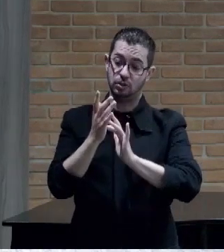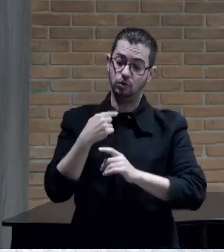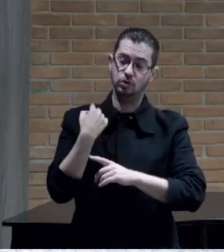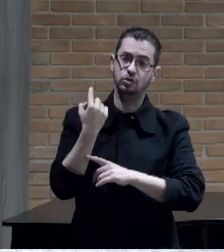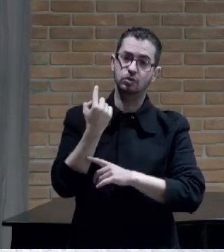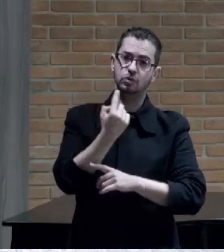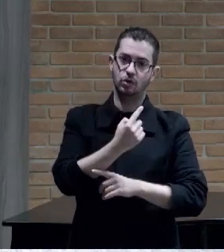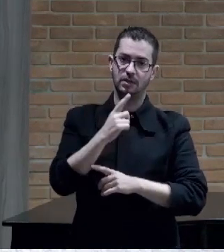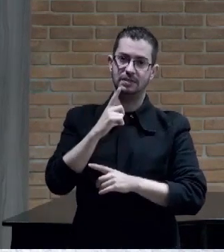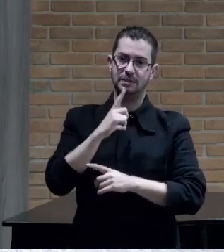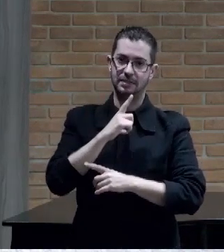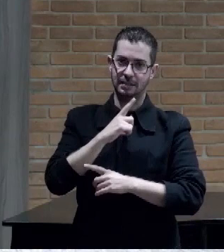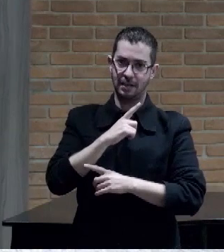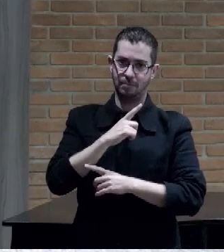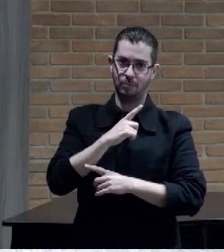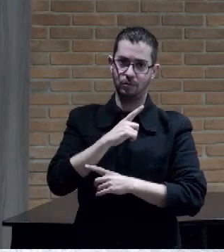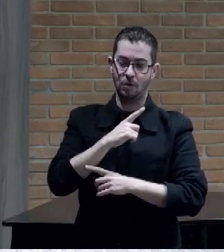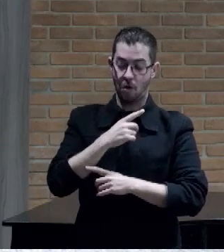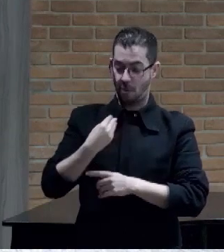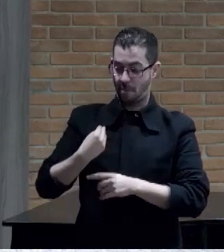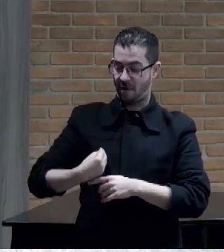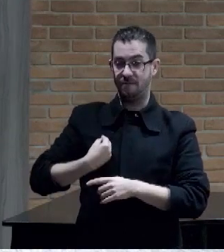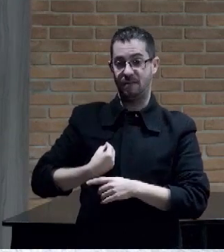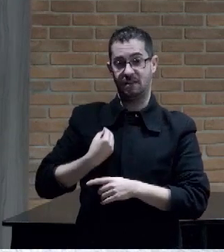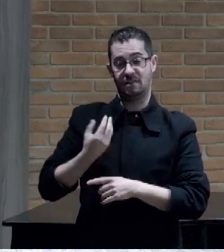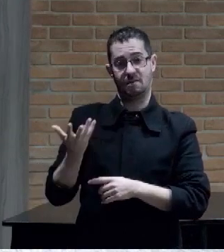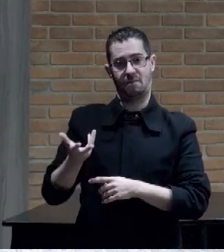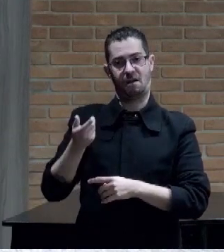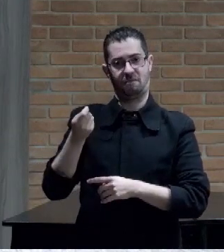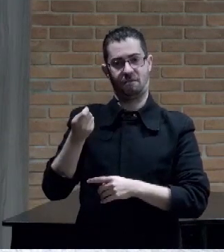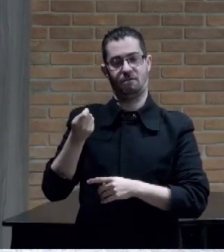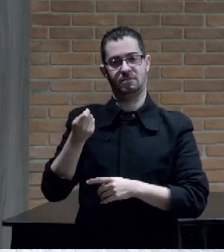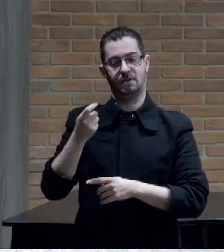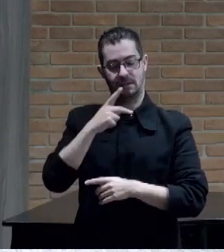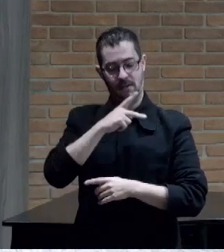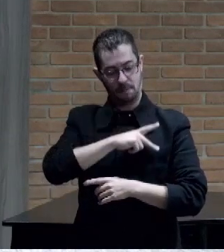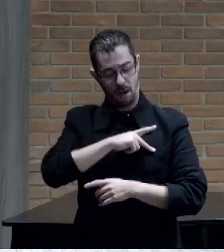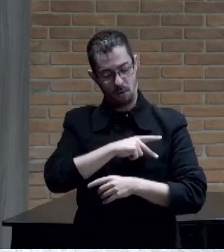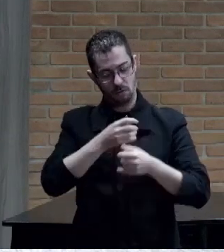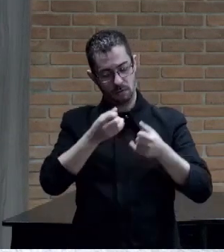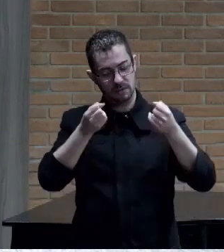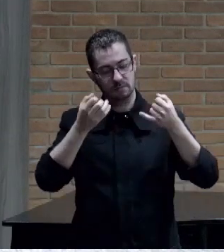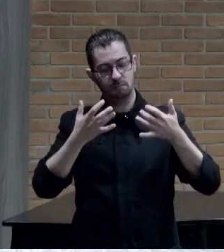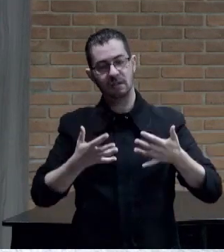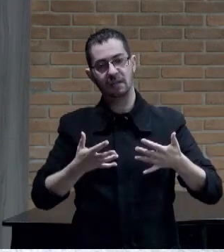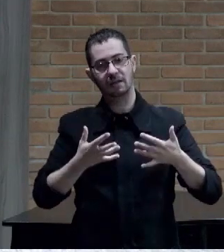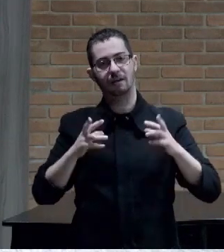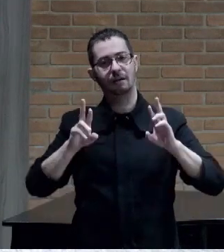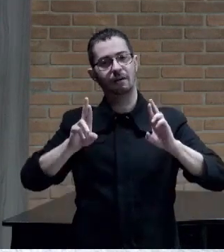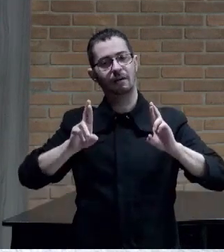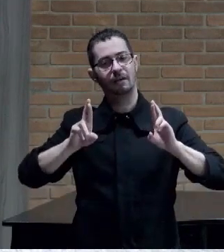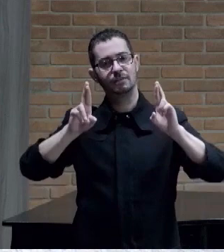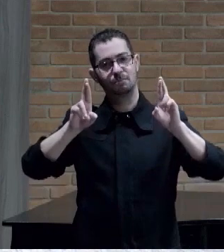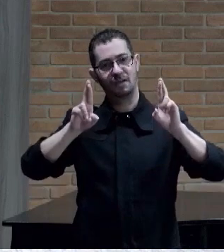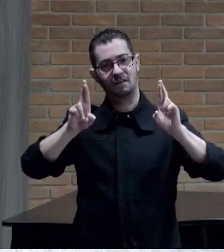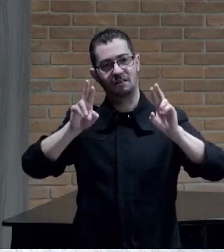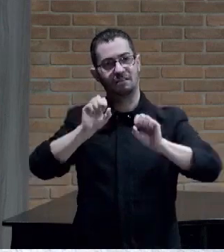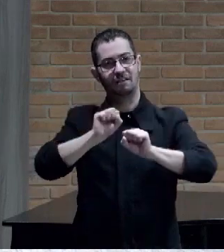destino maravilhoso, que Paulo descreve em outro lugar como a esperança da